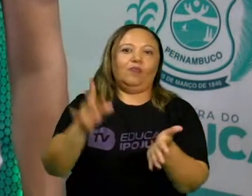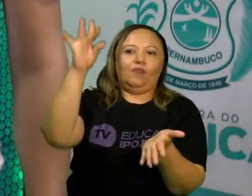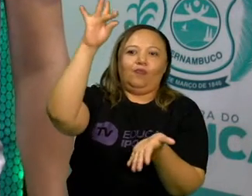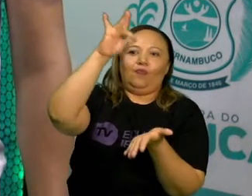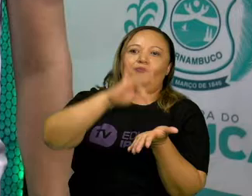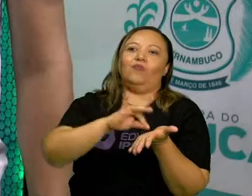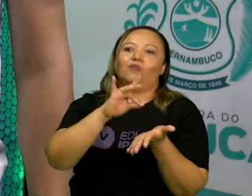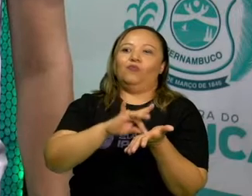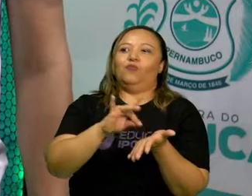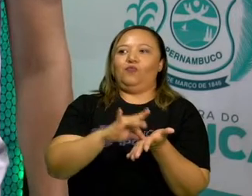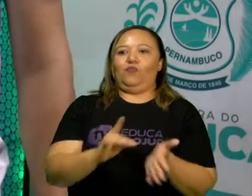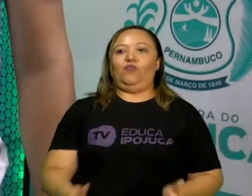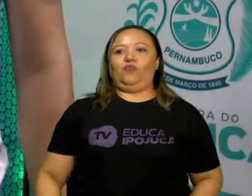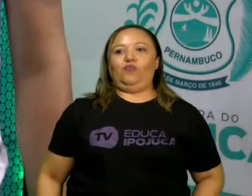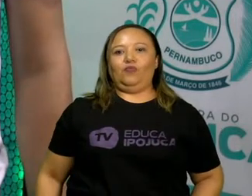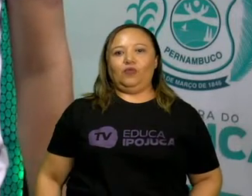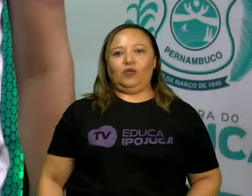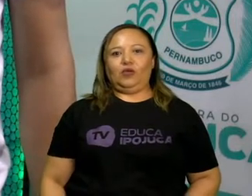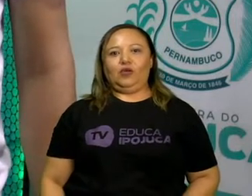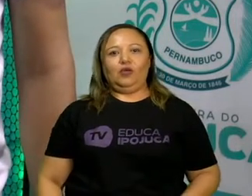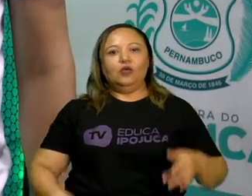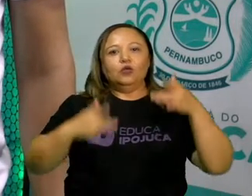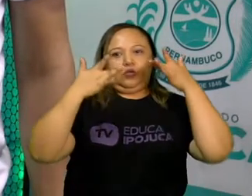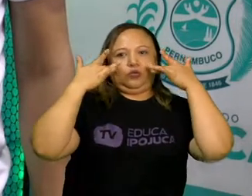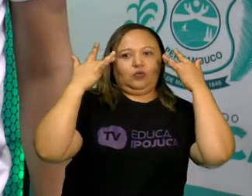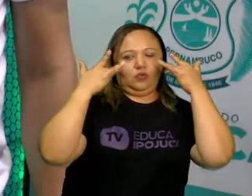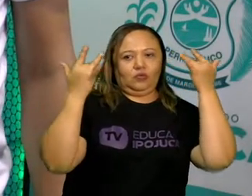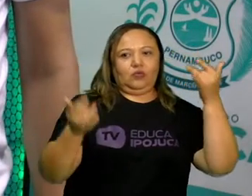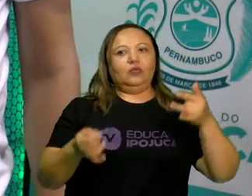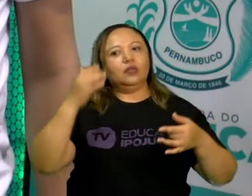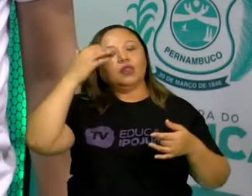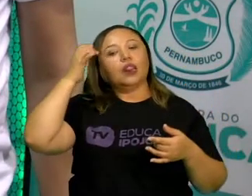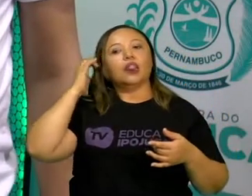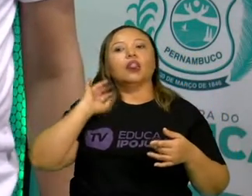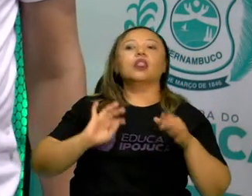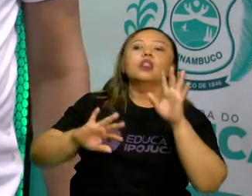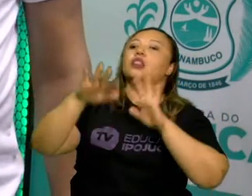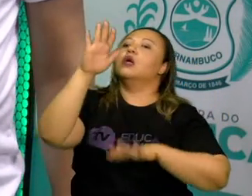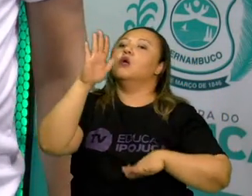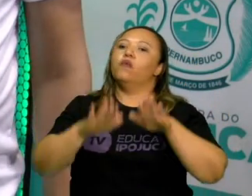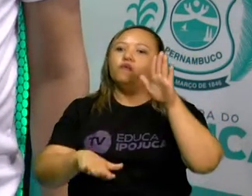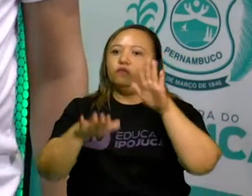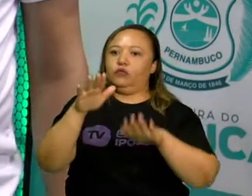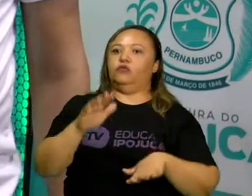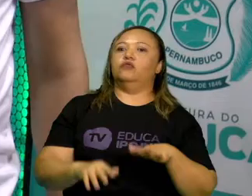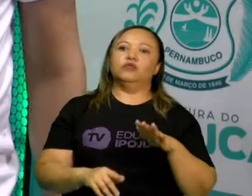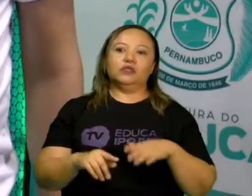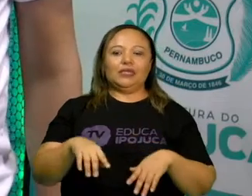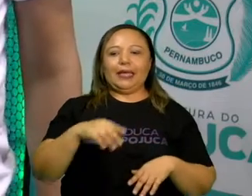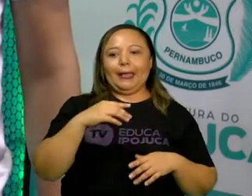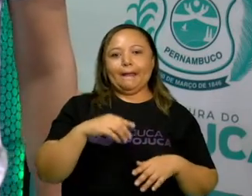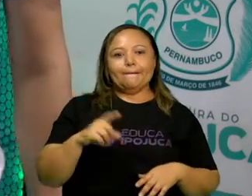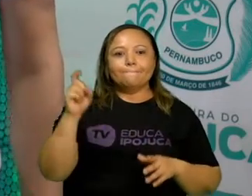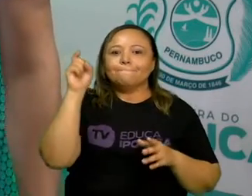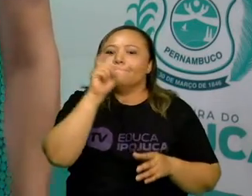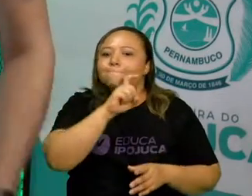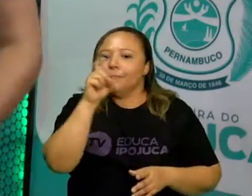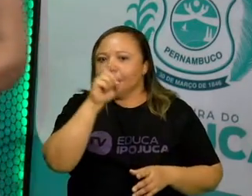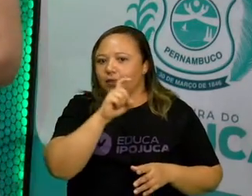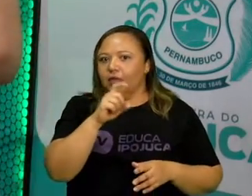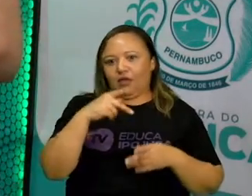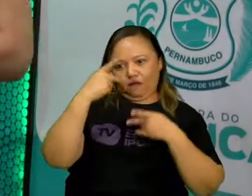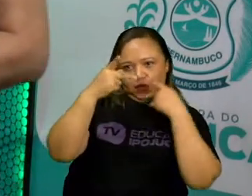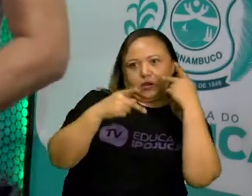Porque você pode até mentir falando. Mas você não mente com os olhos. A verdade está